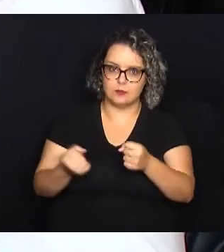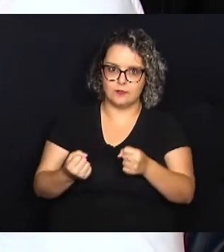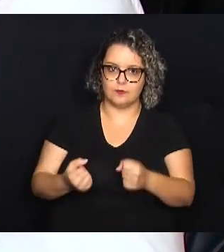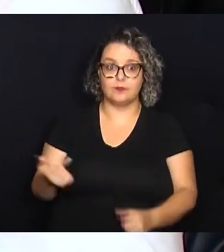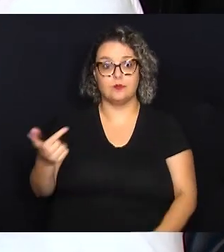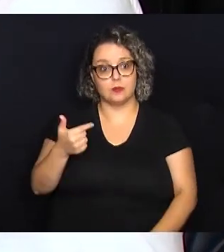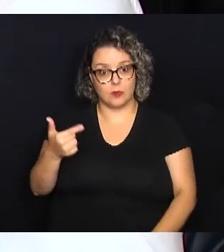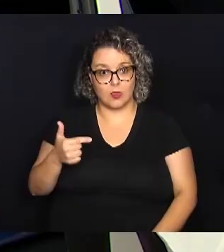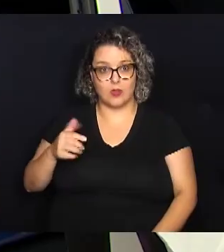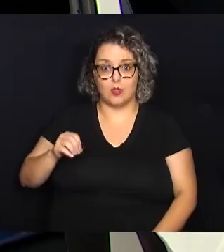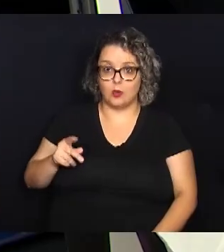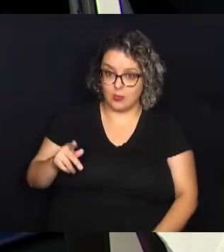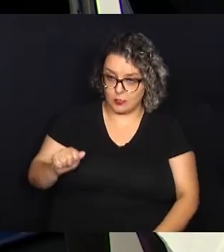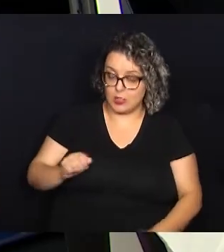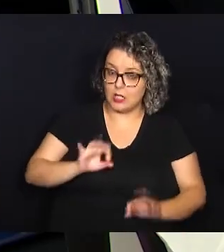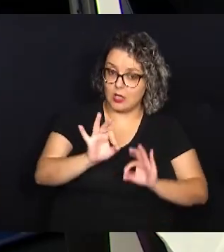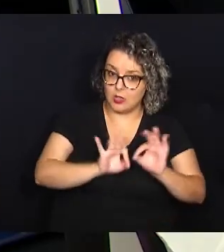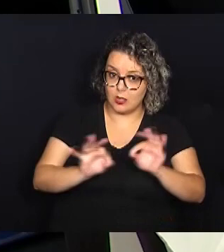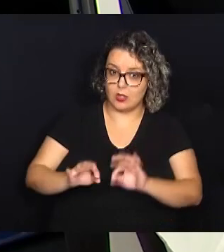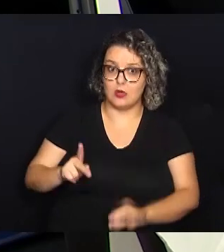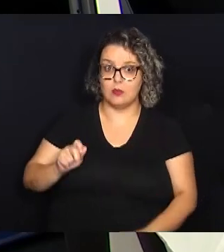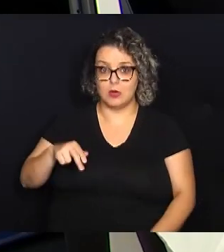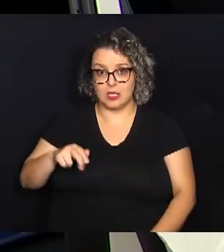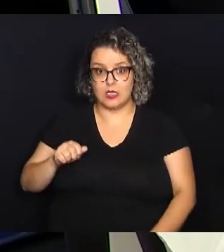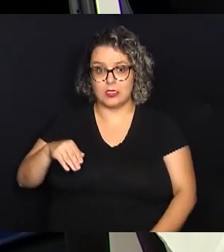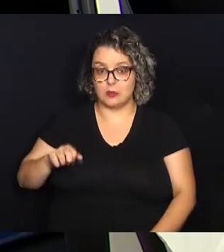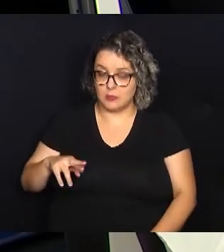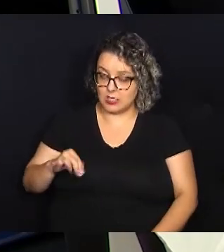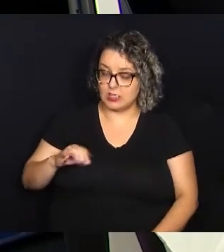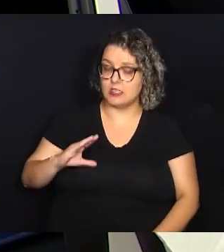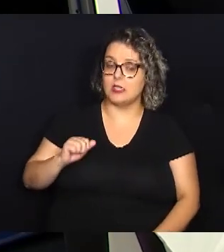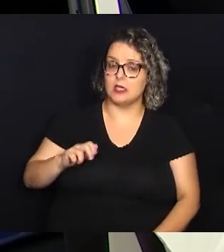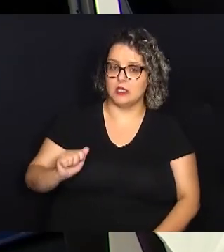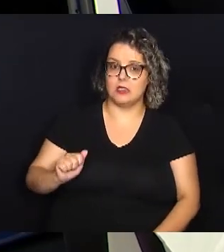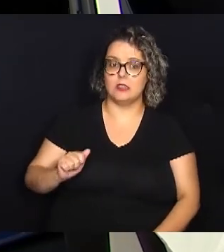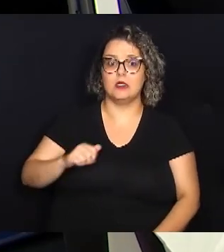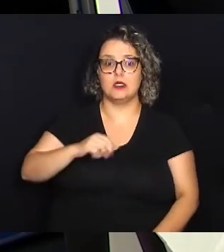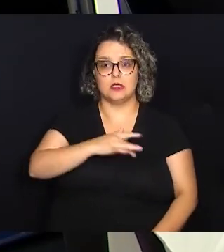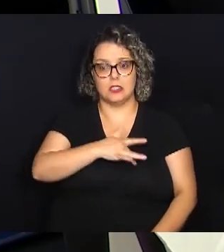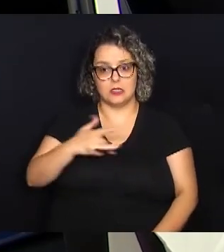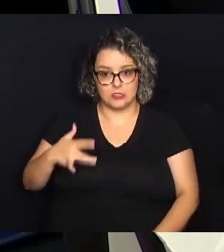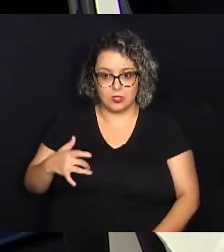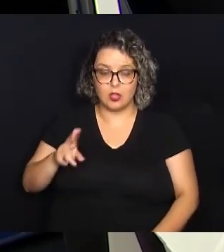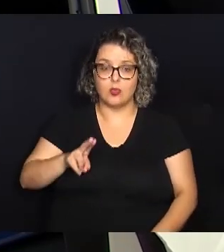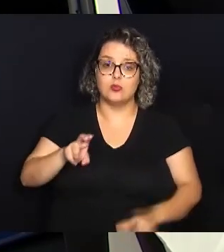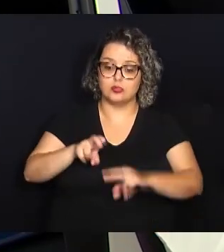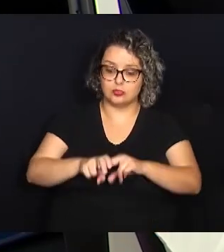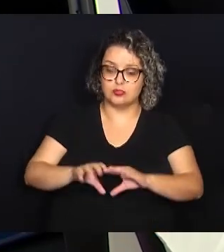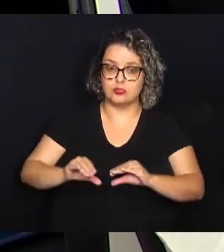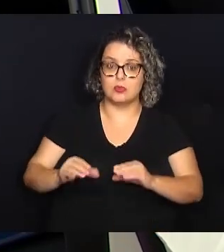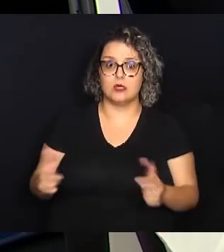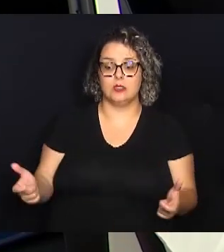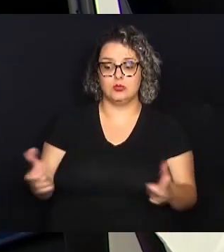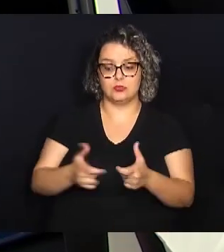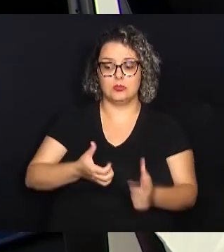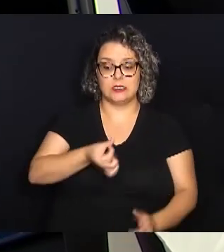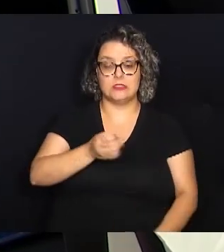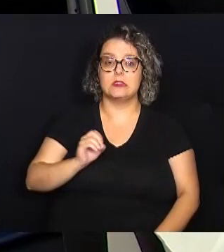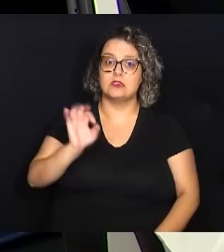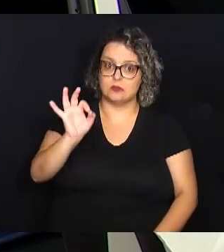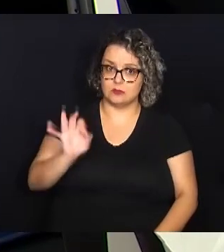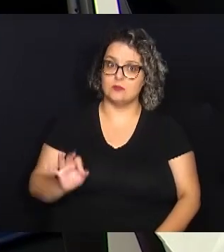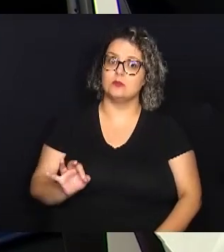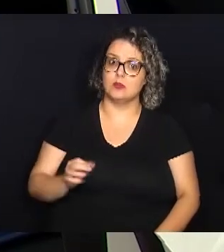criança segura no veículo segundo a opas a organização Panamericana da Saúde o uso da cadeirinha pode